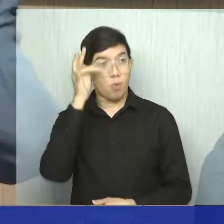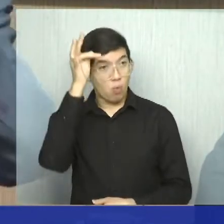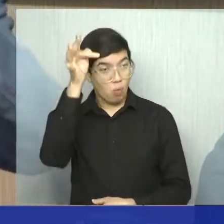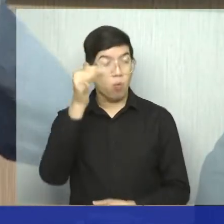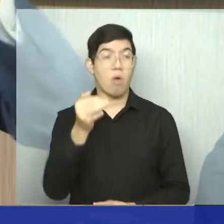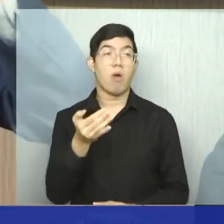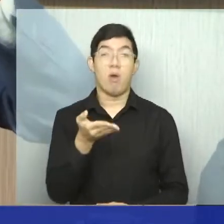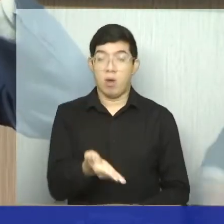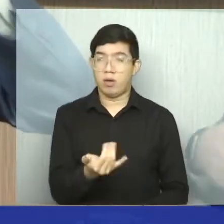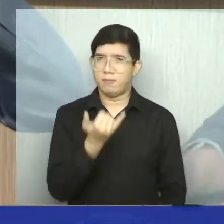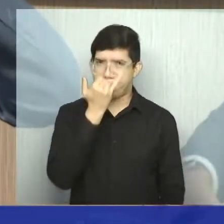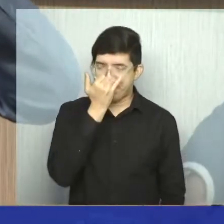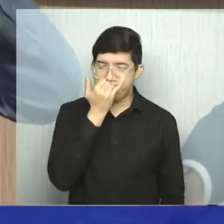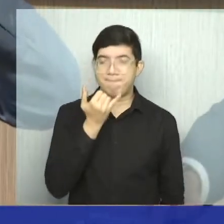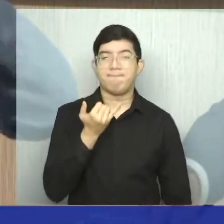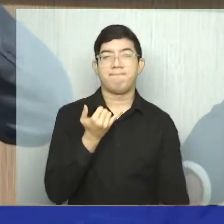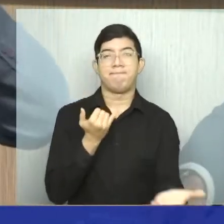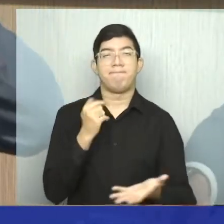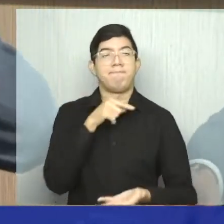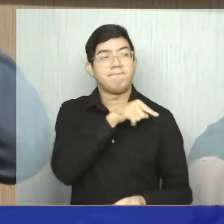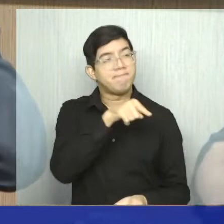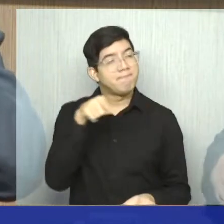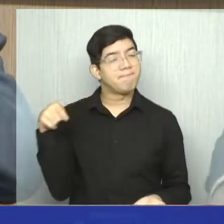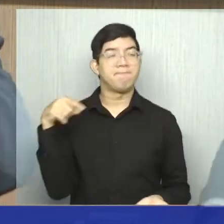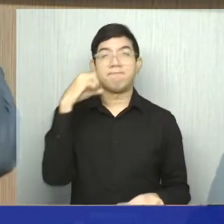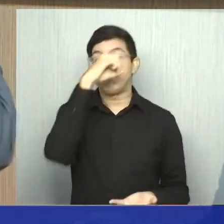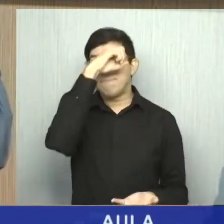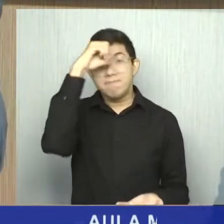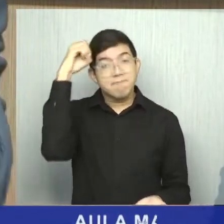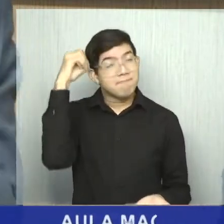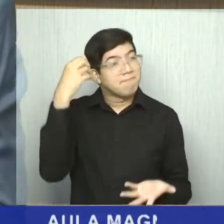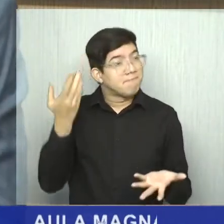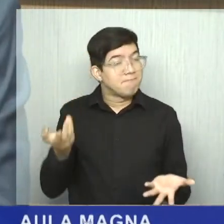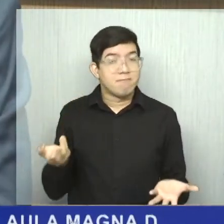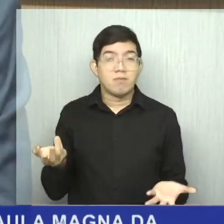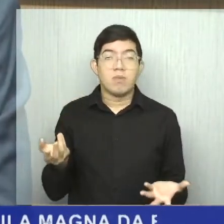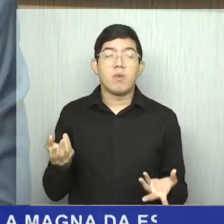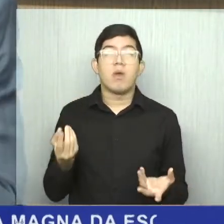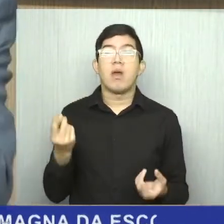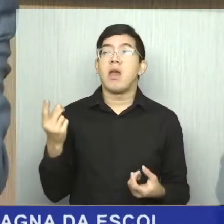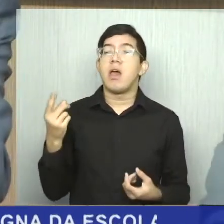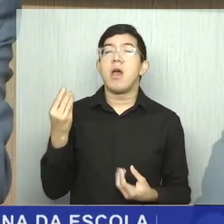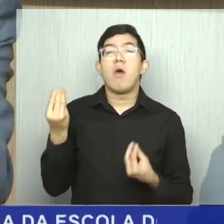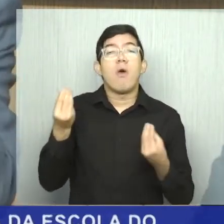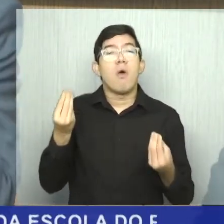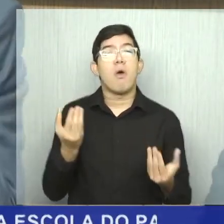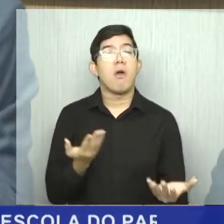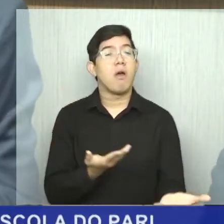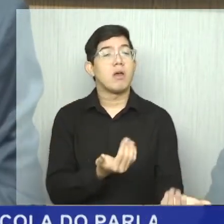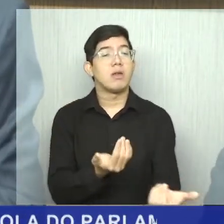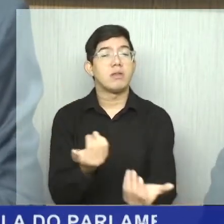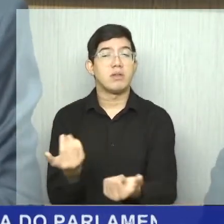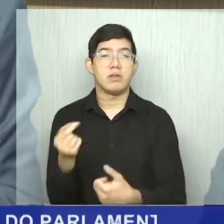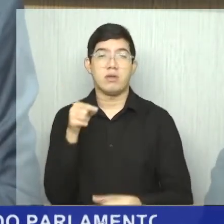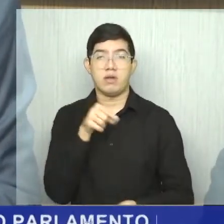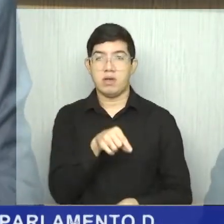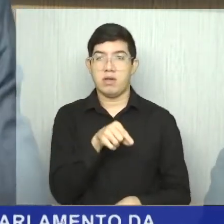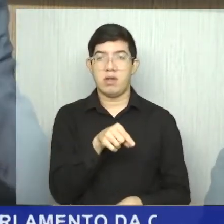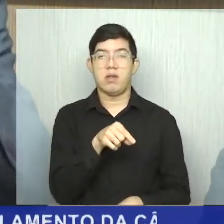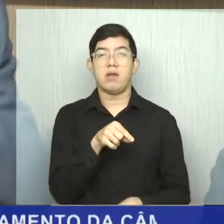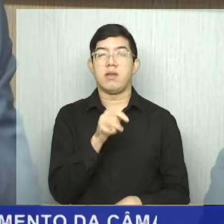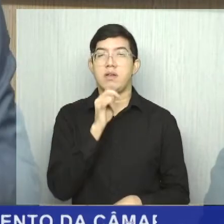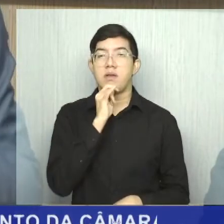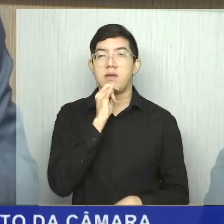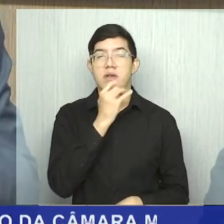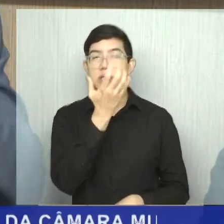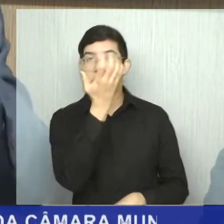aí boa parte dessa gente não entende nada por que a nossa garotada tão precocemente cai na enganação